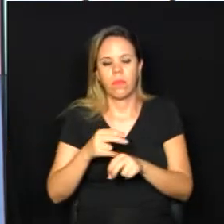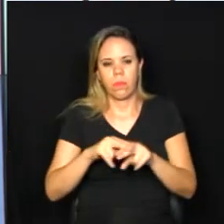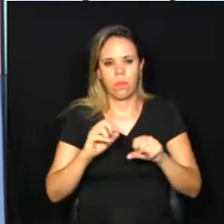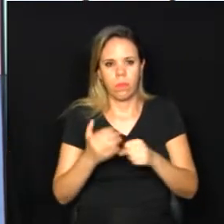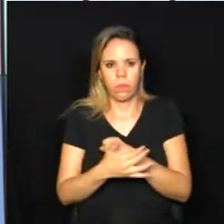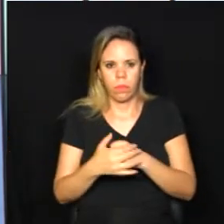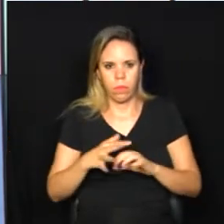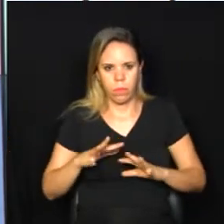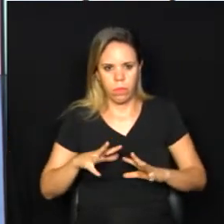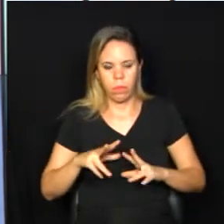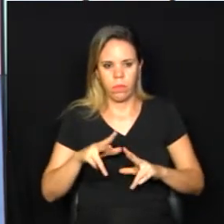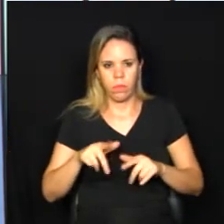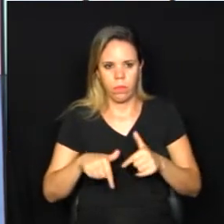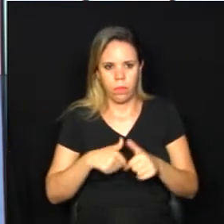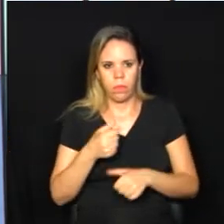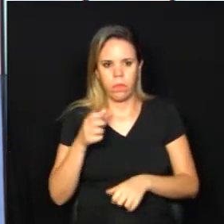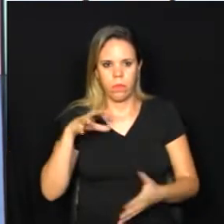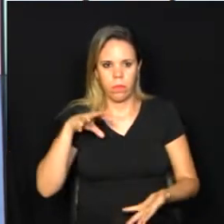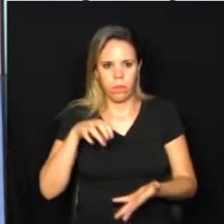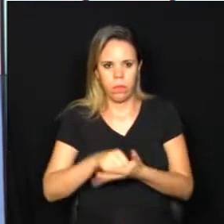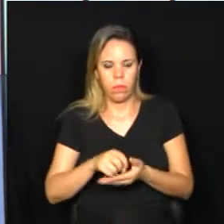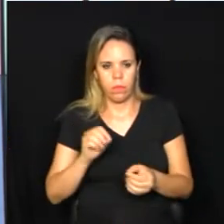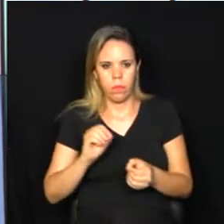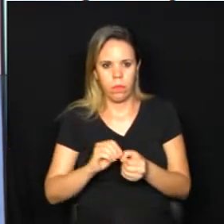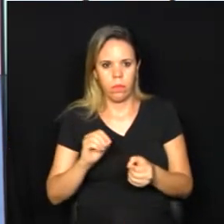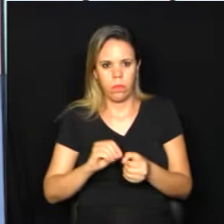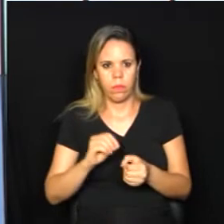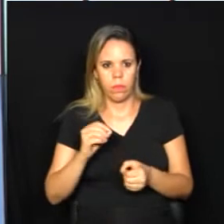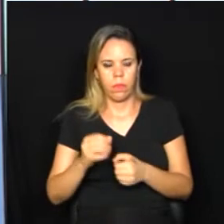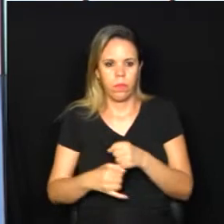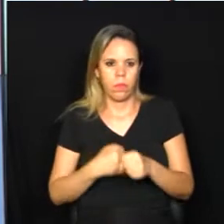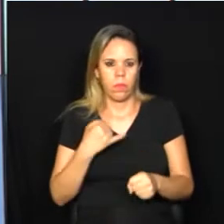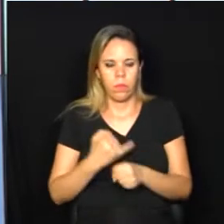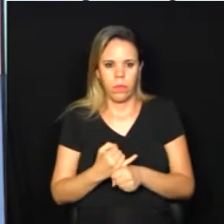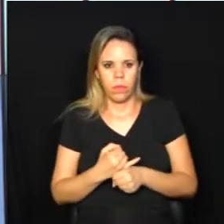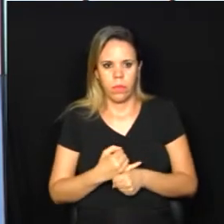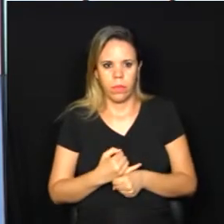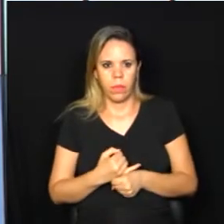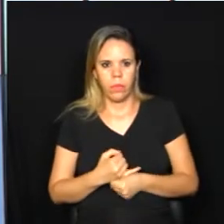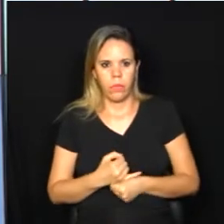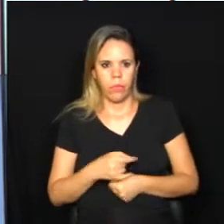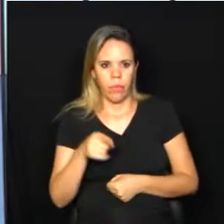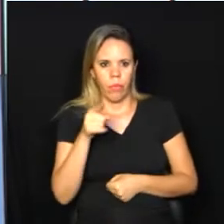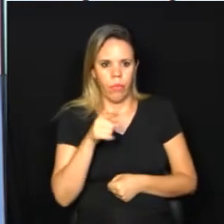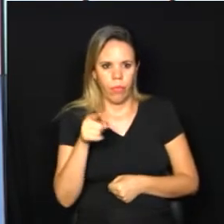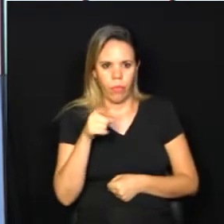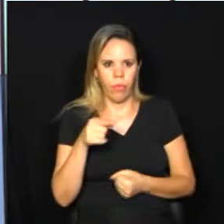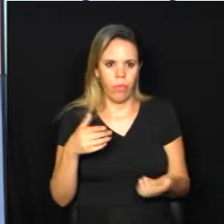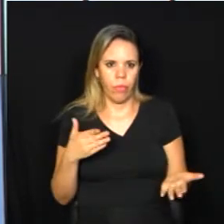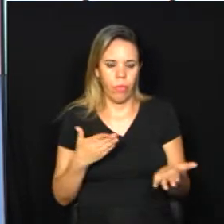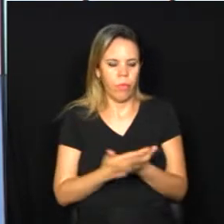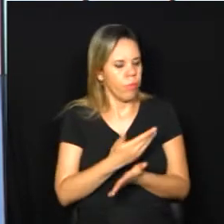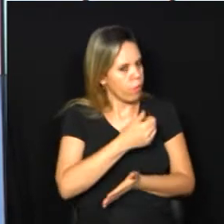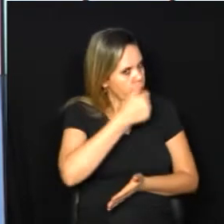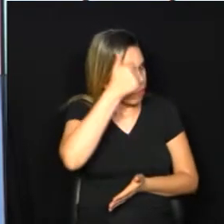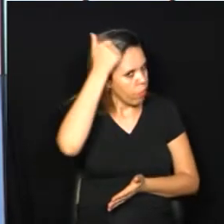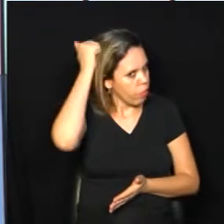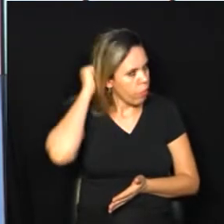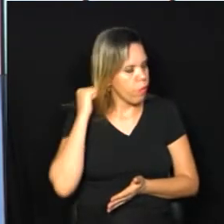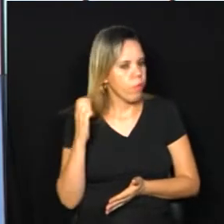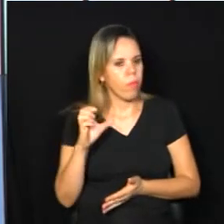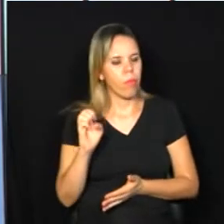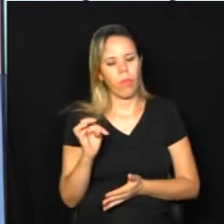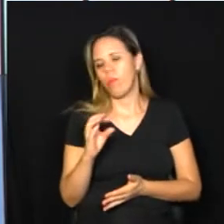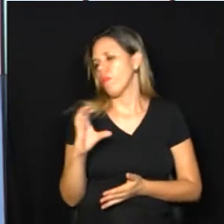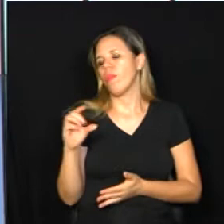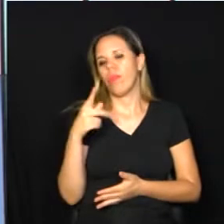pandemia, todas as matrículas serão realizadas pelo meio digital. Então, você que passou no vestibular da ETEC da